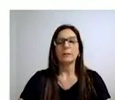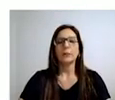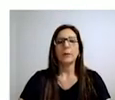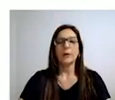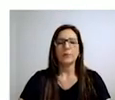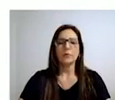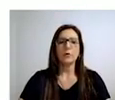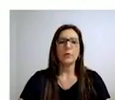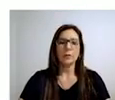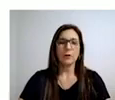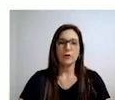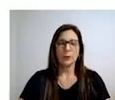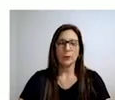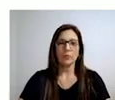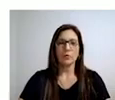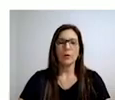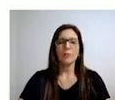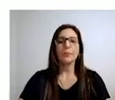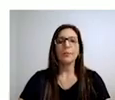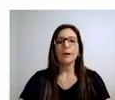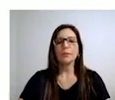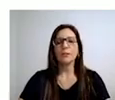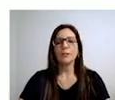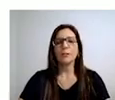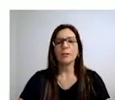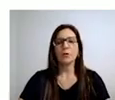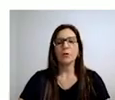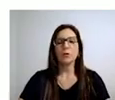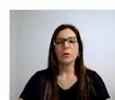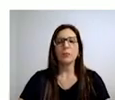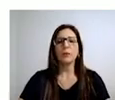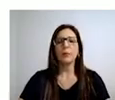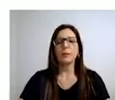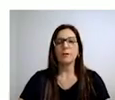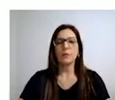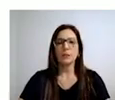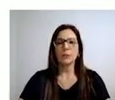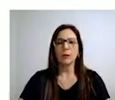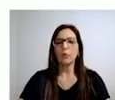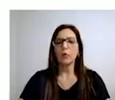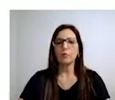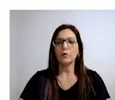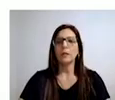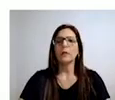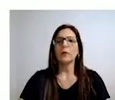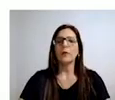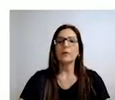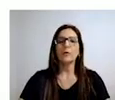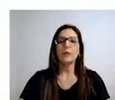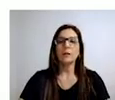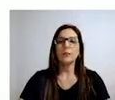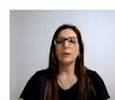do gameta masculino, que é o espermatozoide, mais os 23 cromossomos do gameta feminino, que é o óvulo. Então,